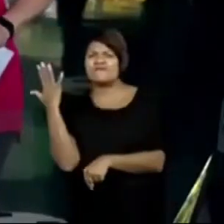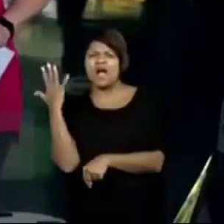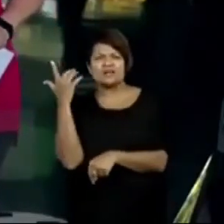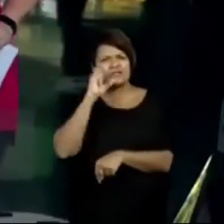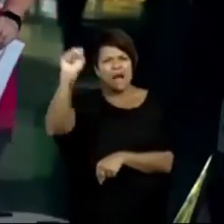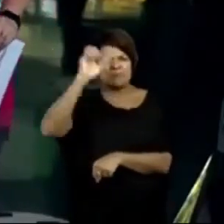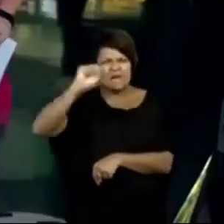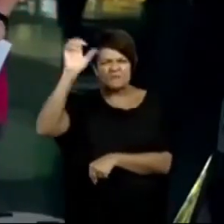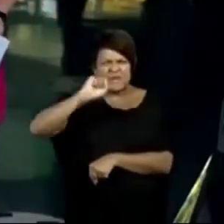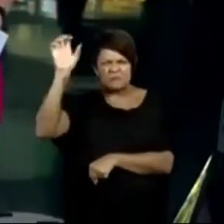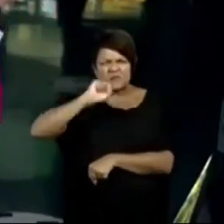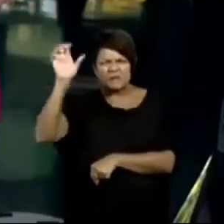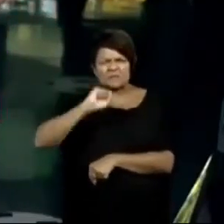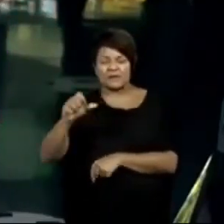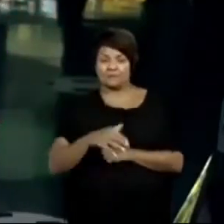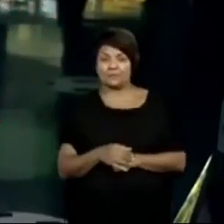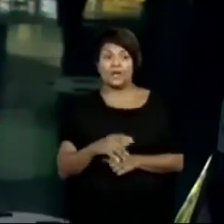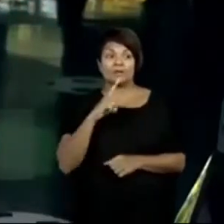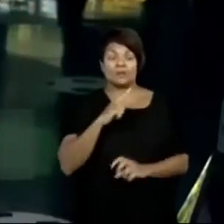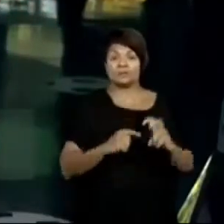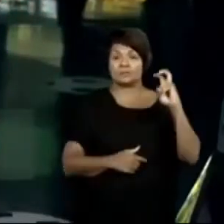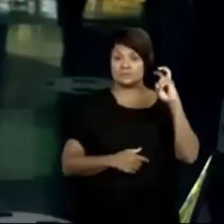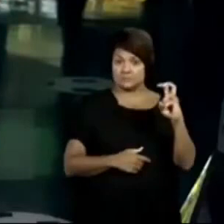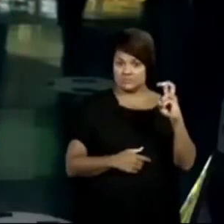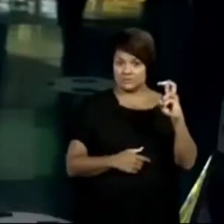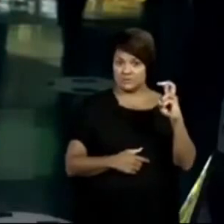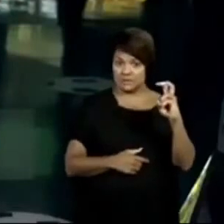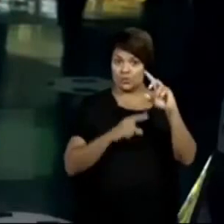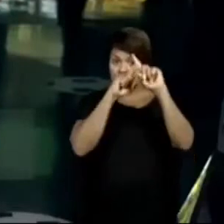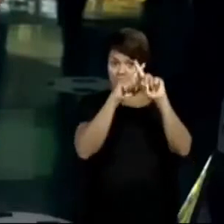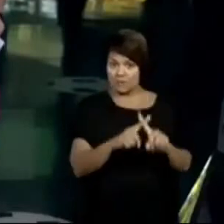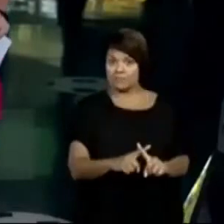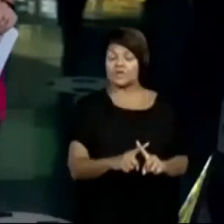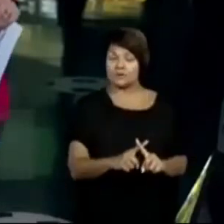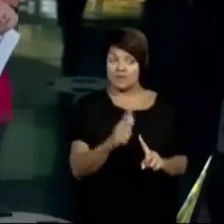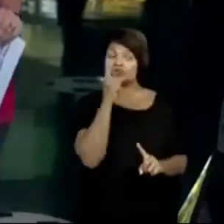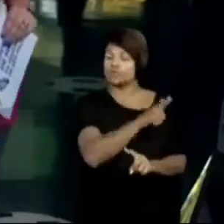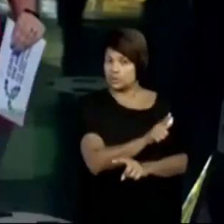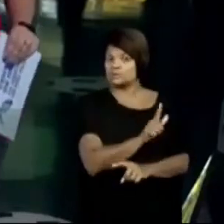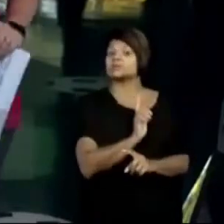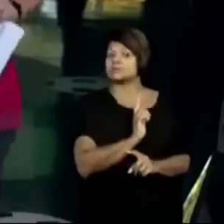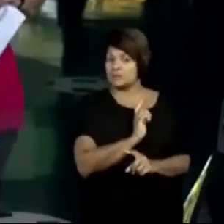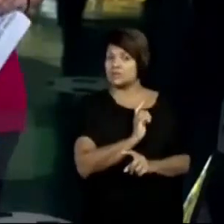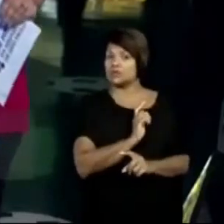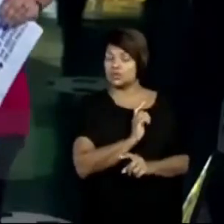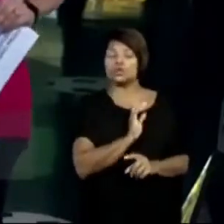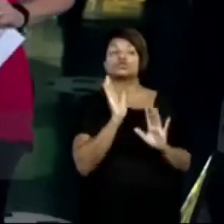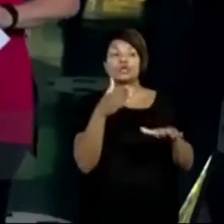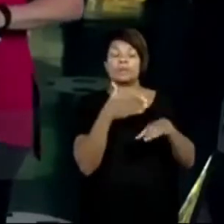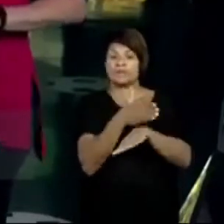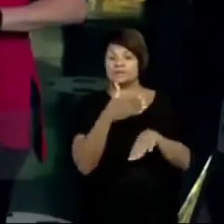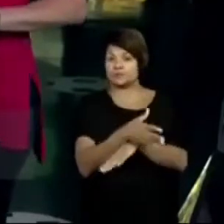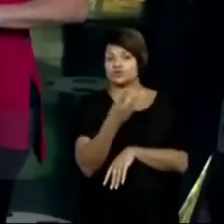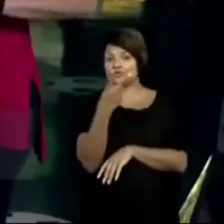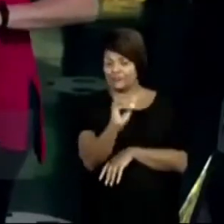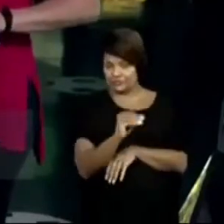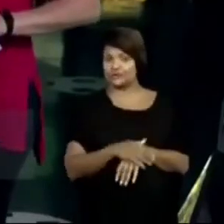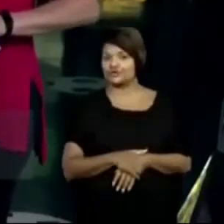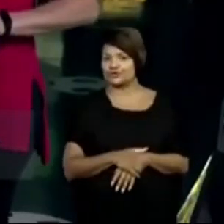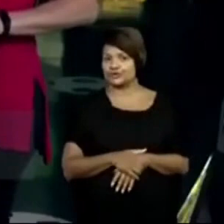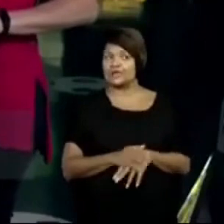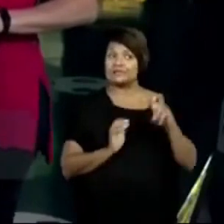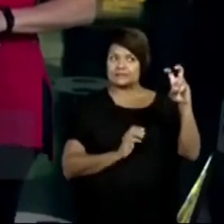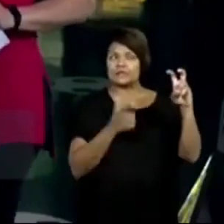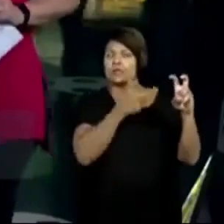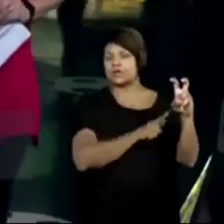Então vamos lá, ele tem 5 campeonatos conquistados e já participou de 20 edições. É muita